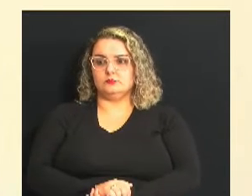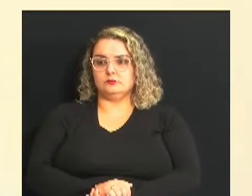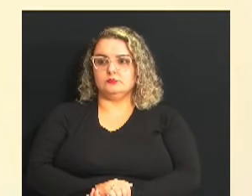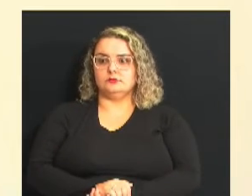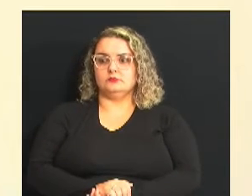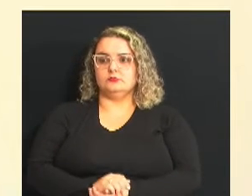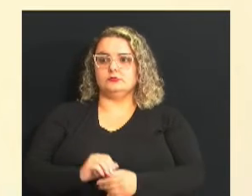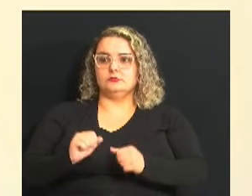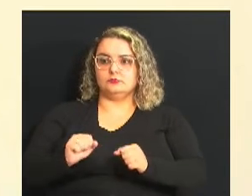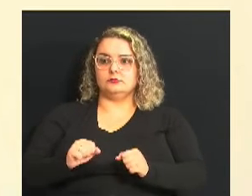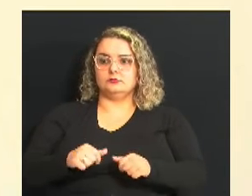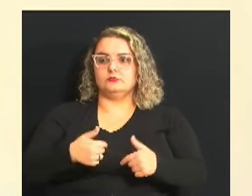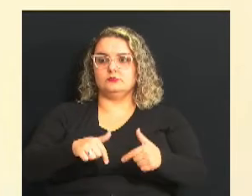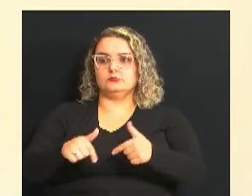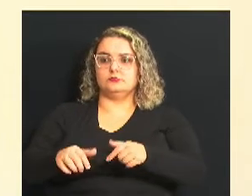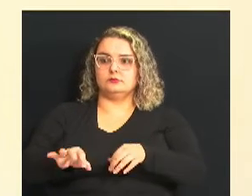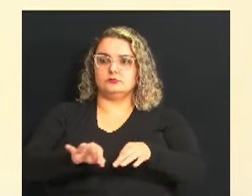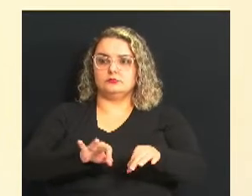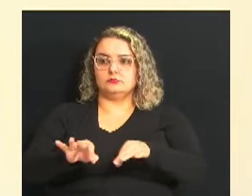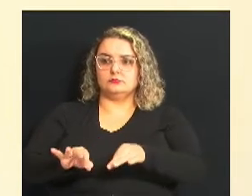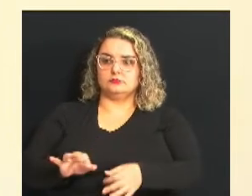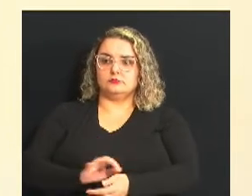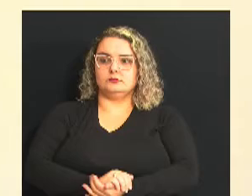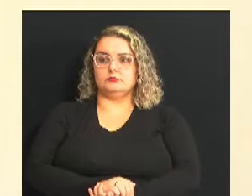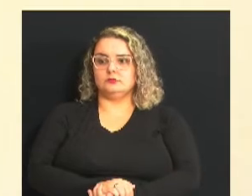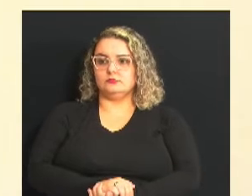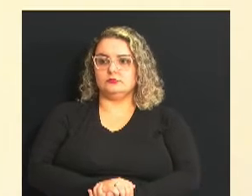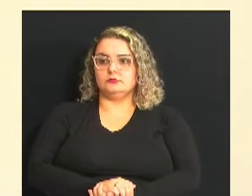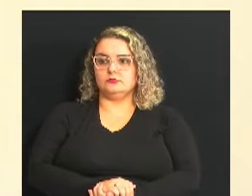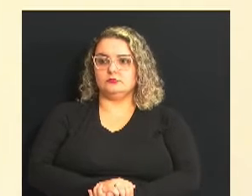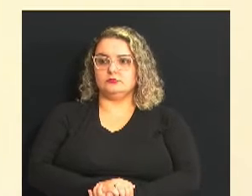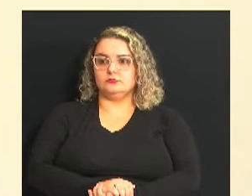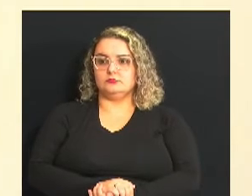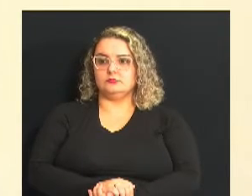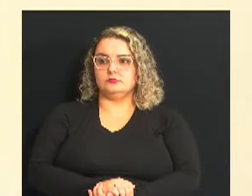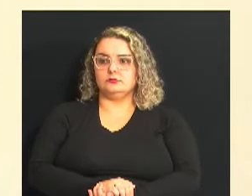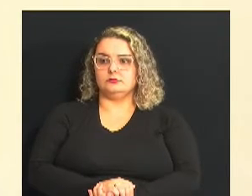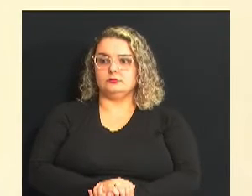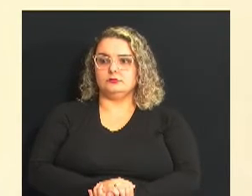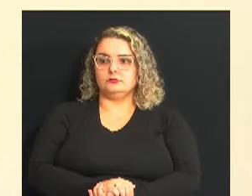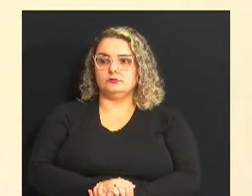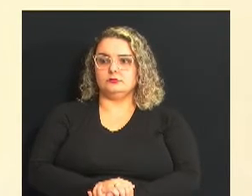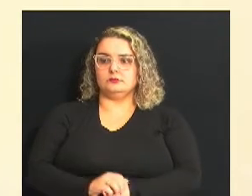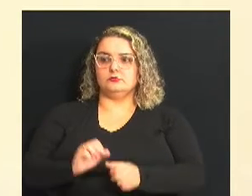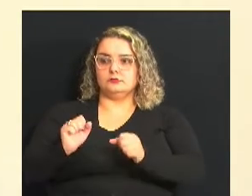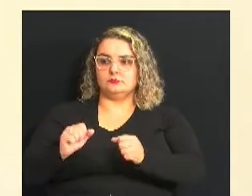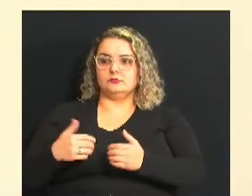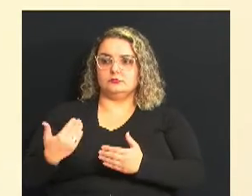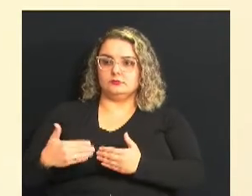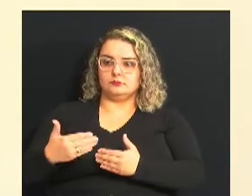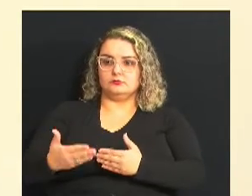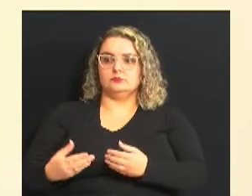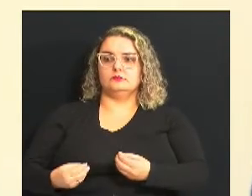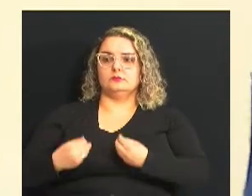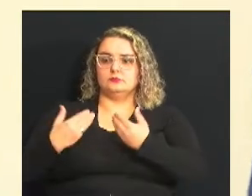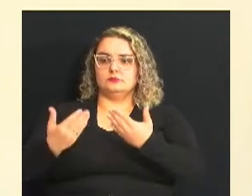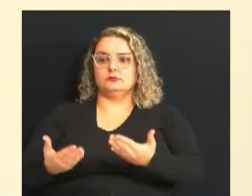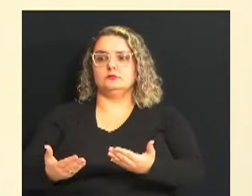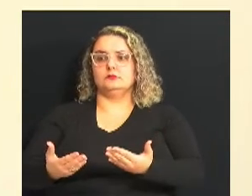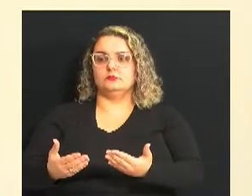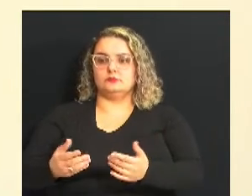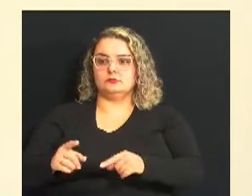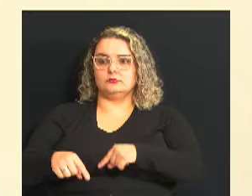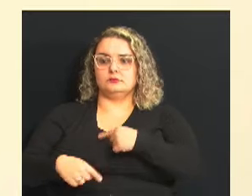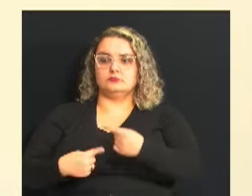uma forma organizada e que possa ser perpetuada, né, entregue para o próximo